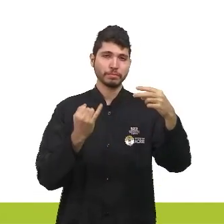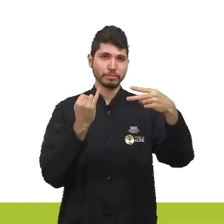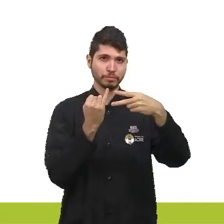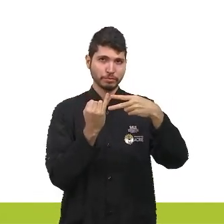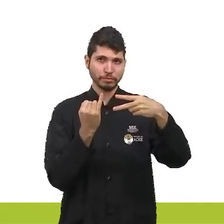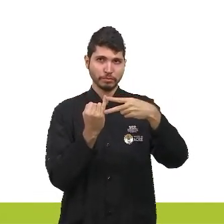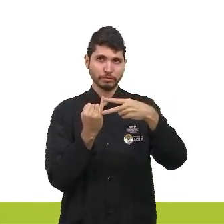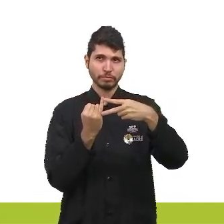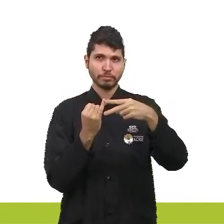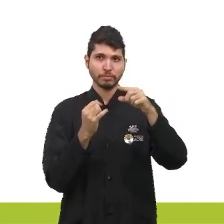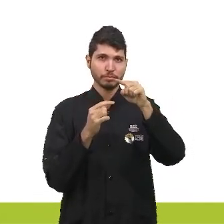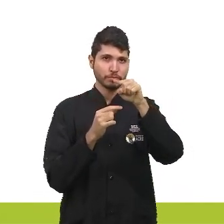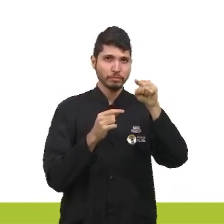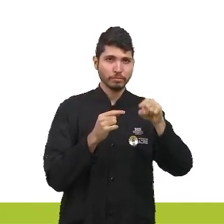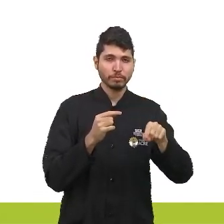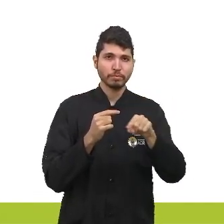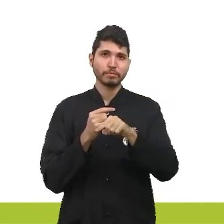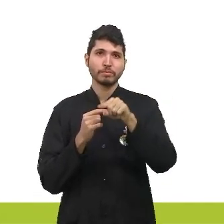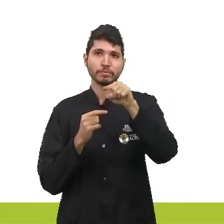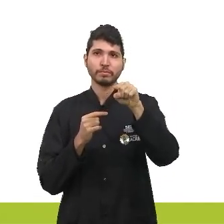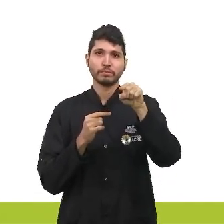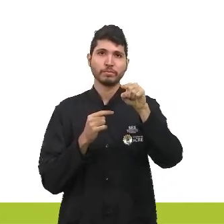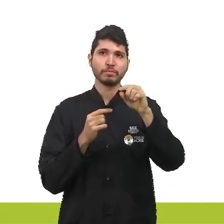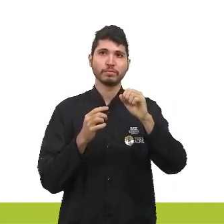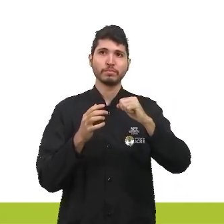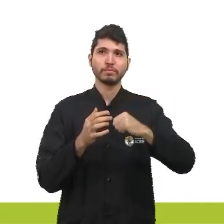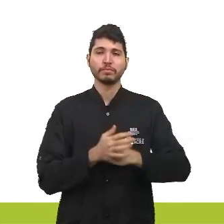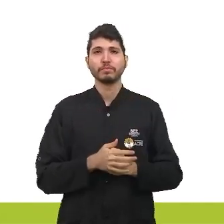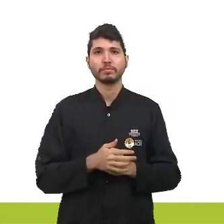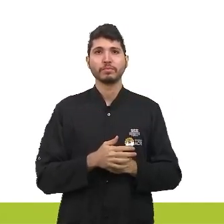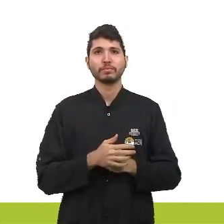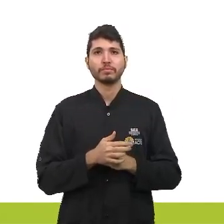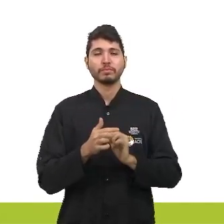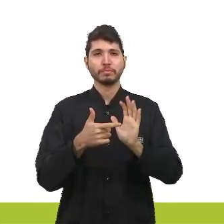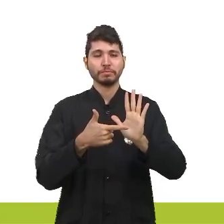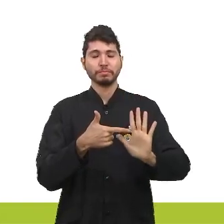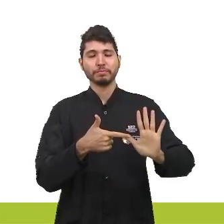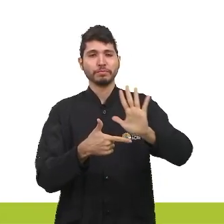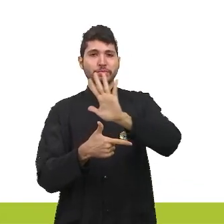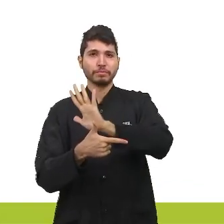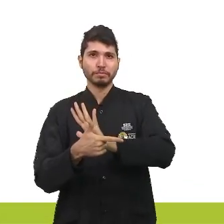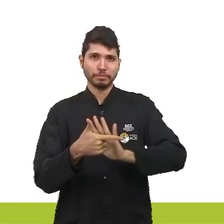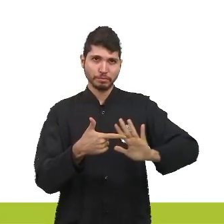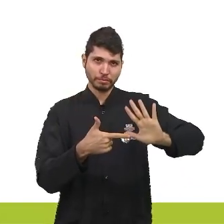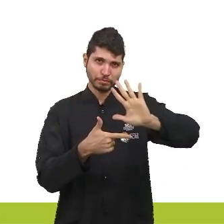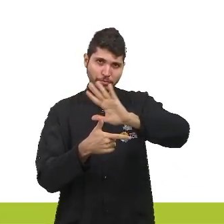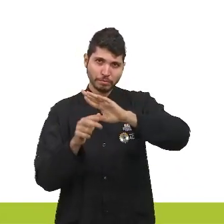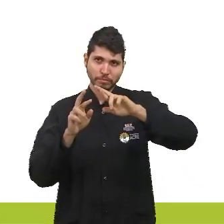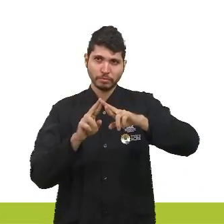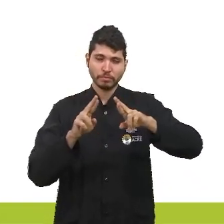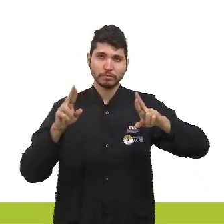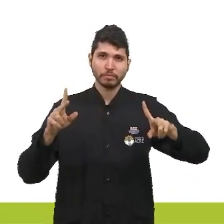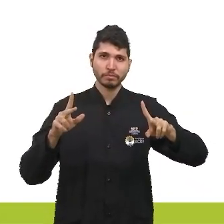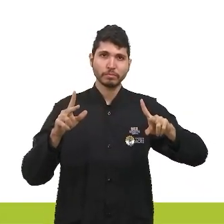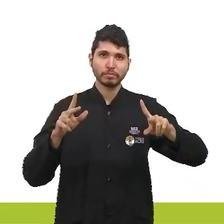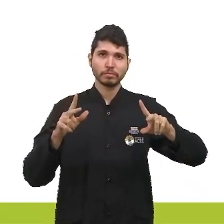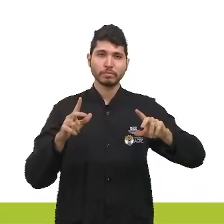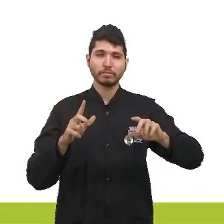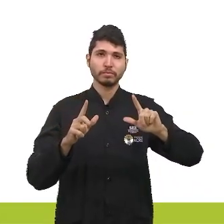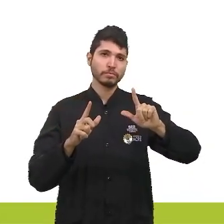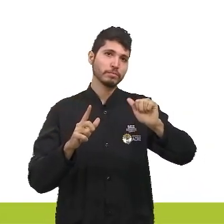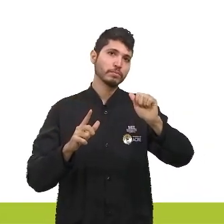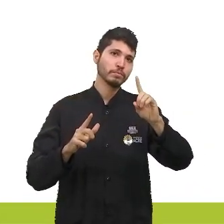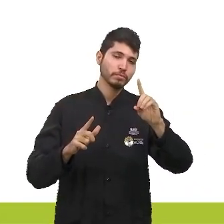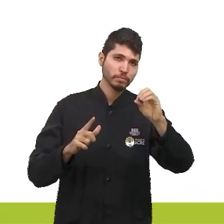não estão no mesmo plano. A figura nos dá a dimensão, né? Nos dá uma noção disso. Cada lado de polígono é comum a